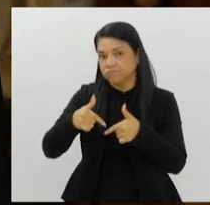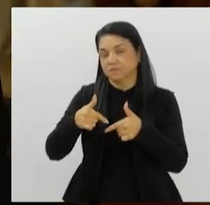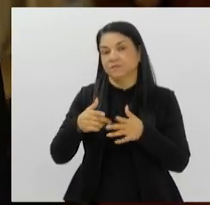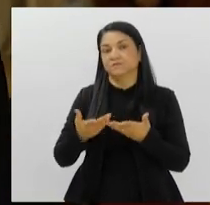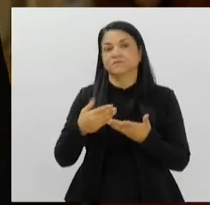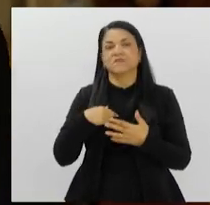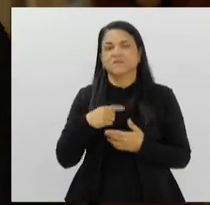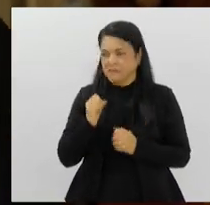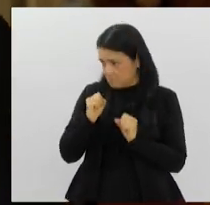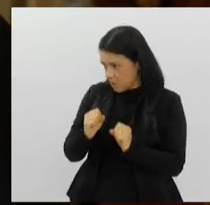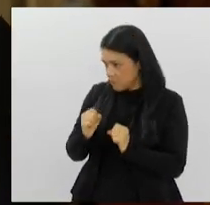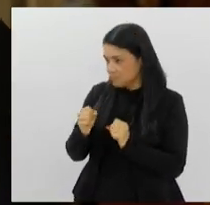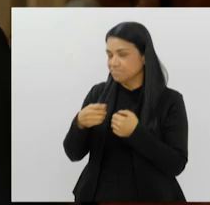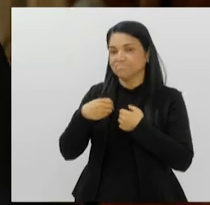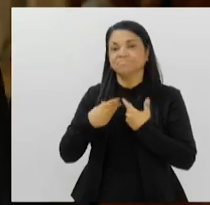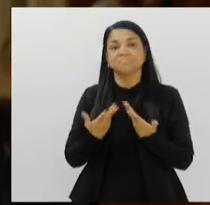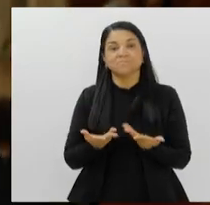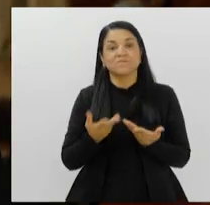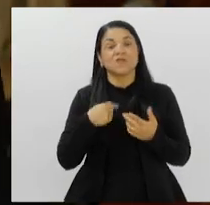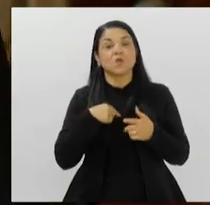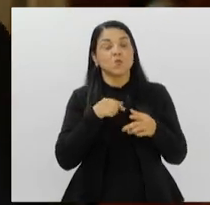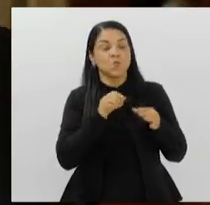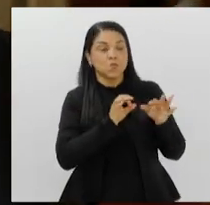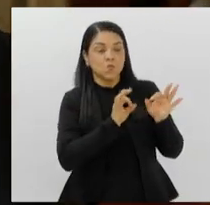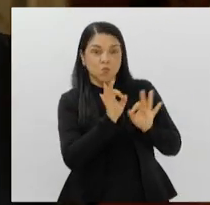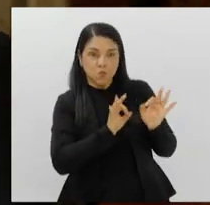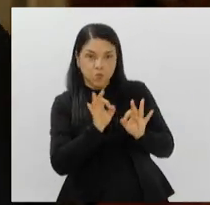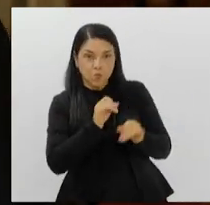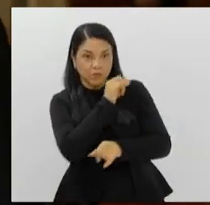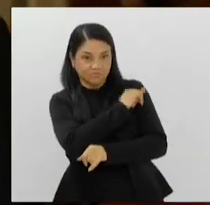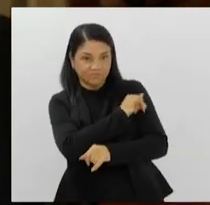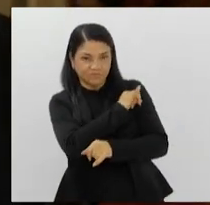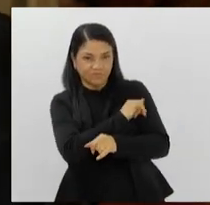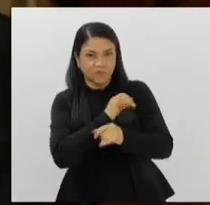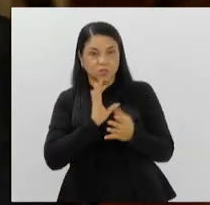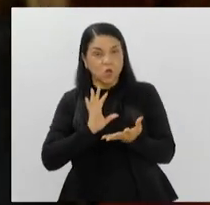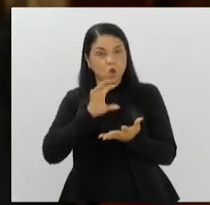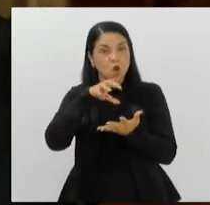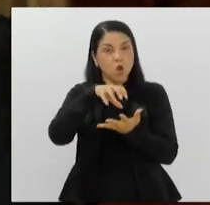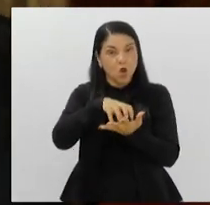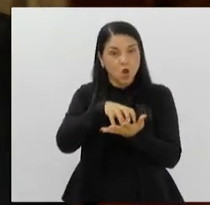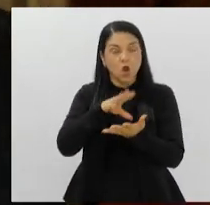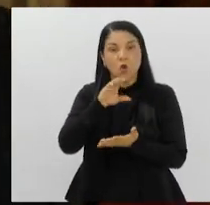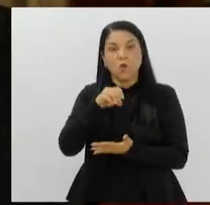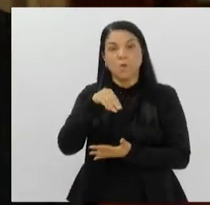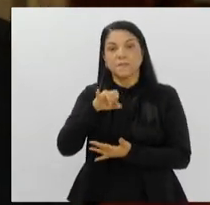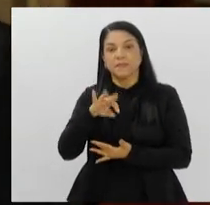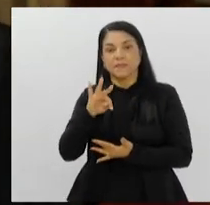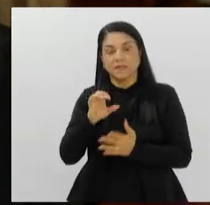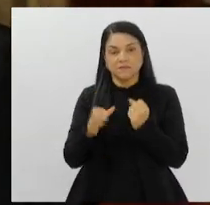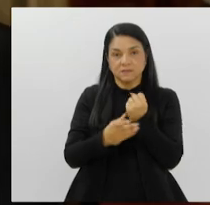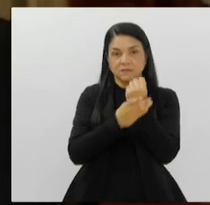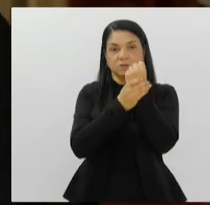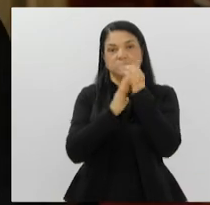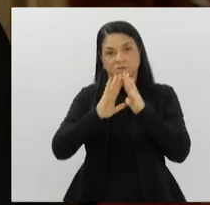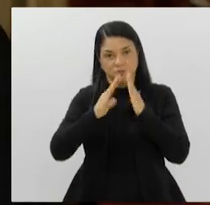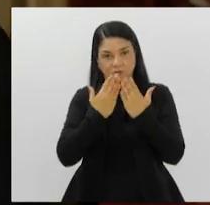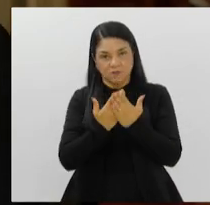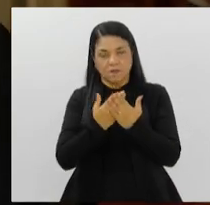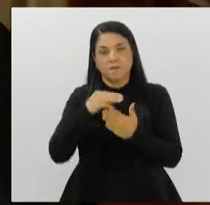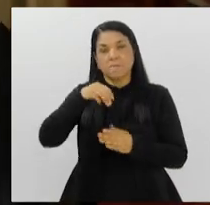Rio de Janeiro está bem organizado desde a construção do Comitê Intersetorial de Segurança Escolar em março